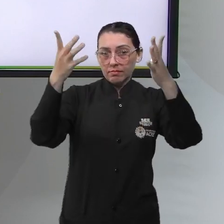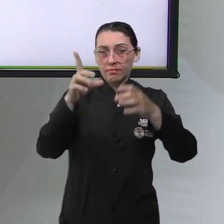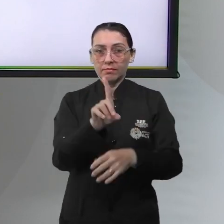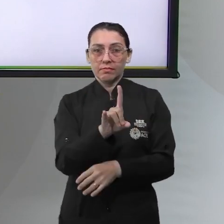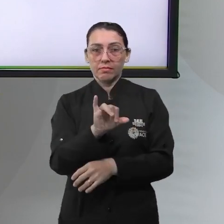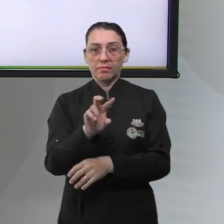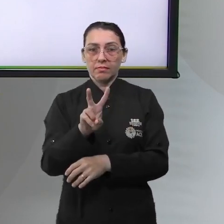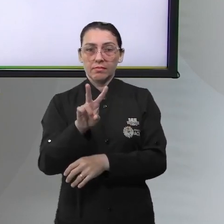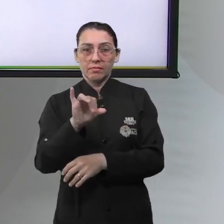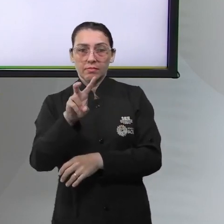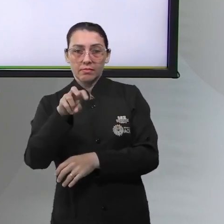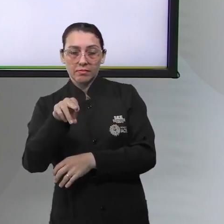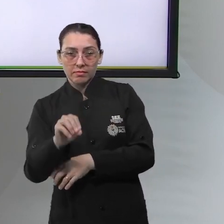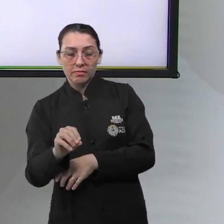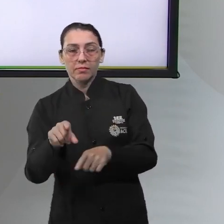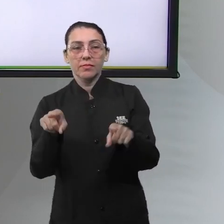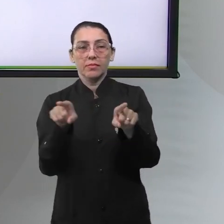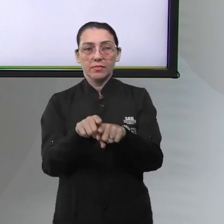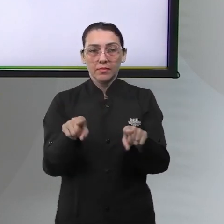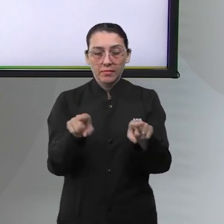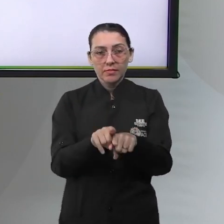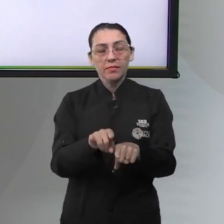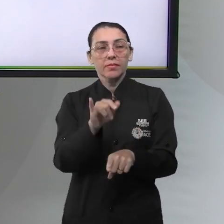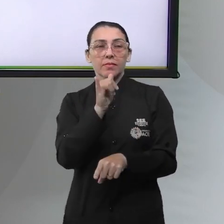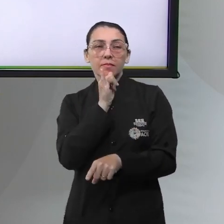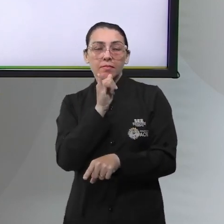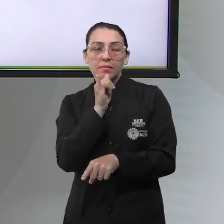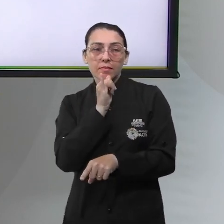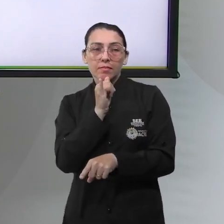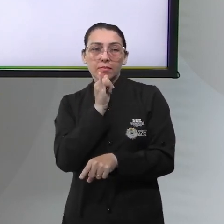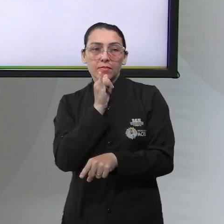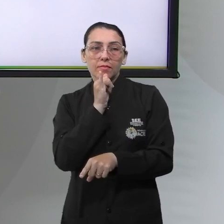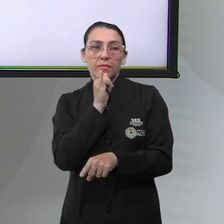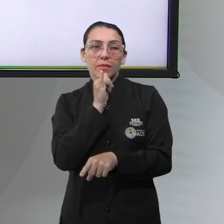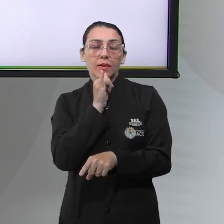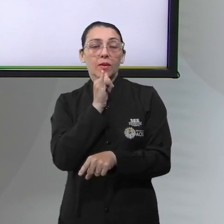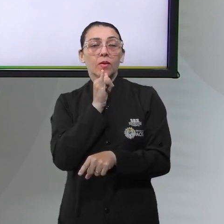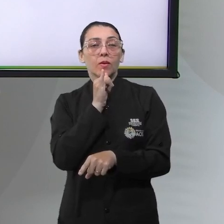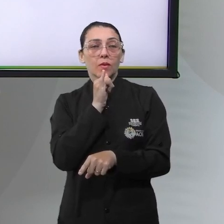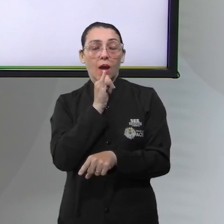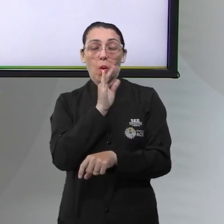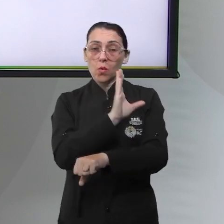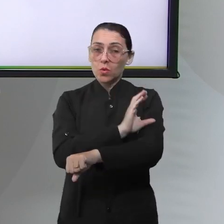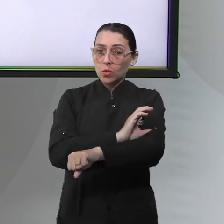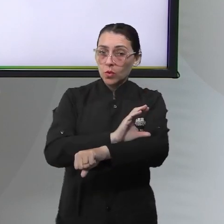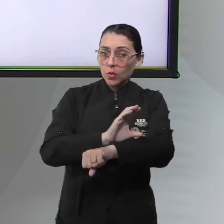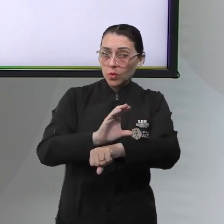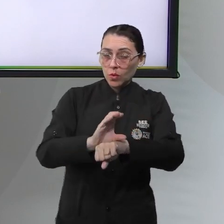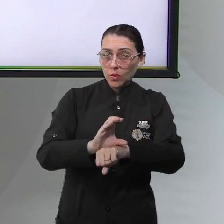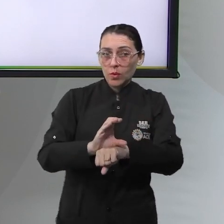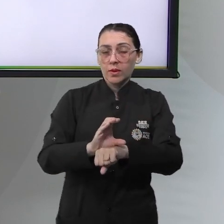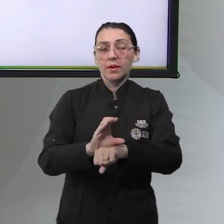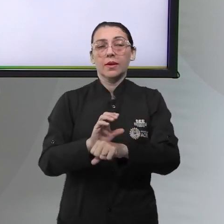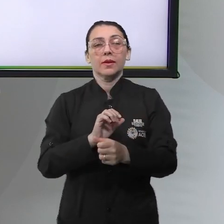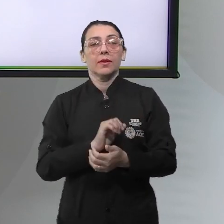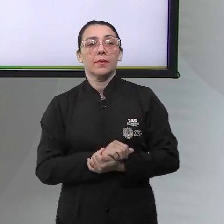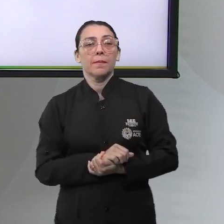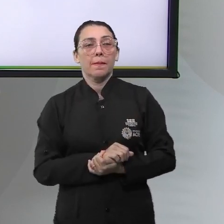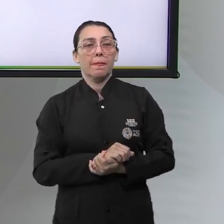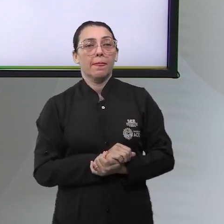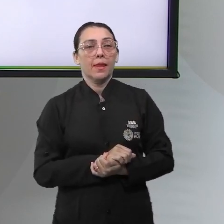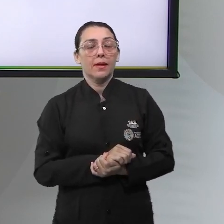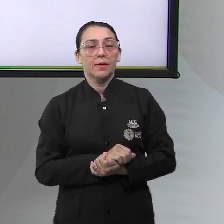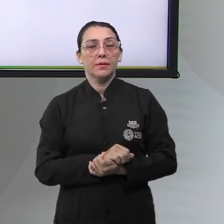Divino, já está citando um exemplo, uma manifestação cultural, e essa manifestação é de